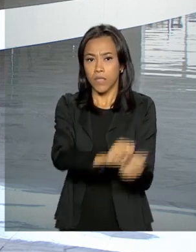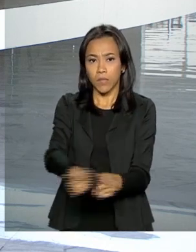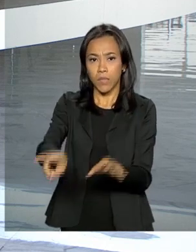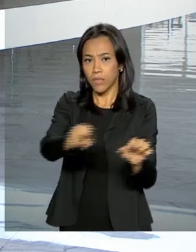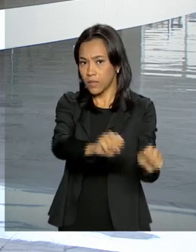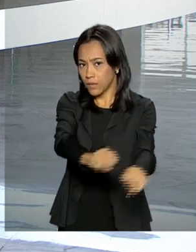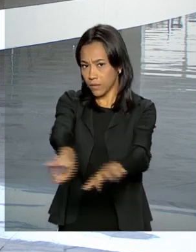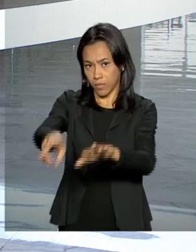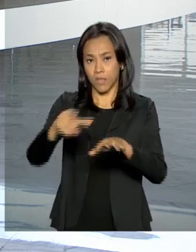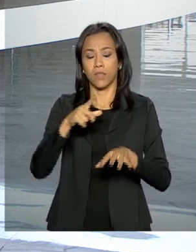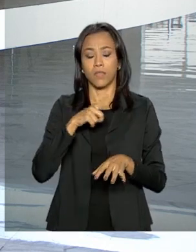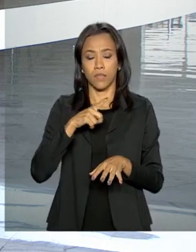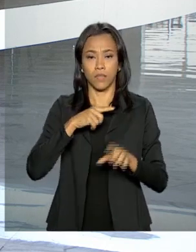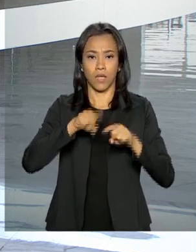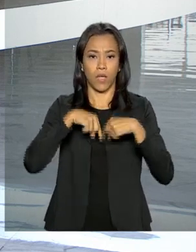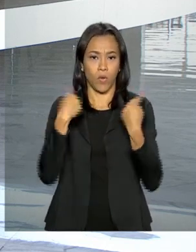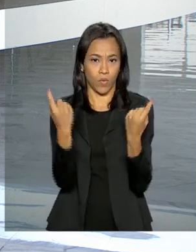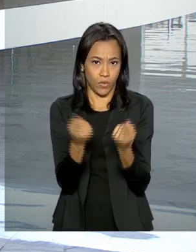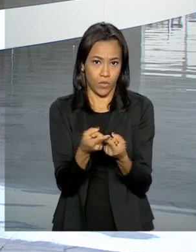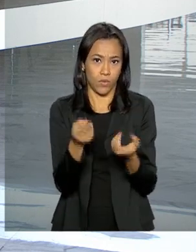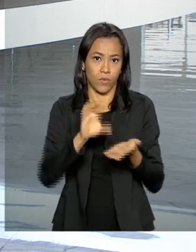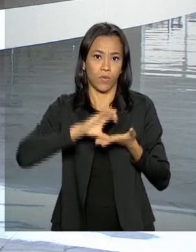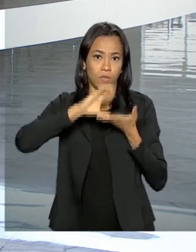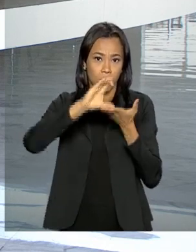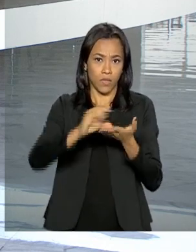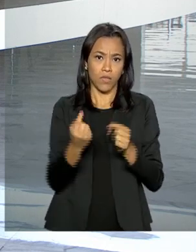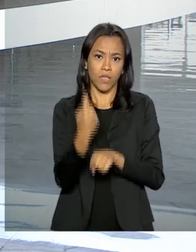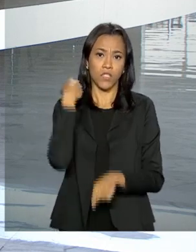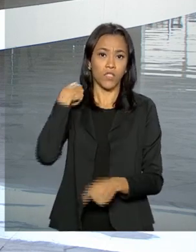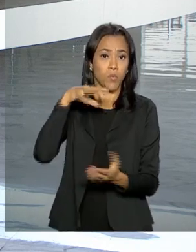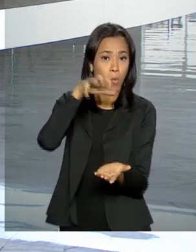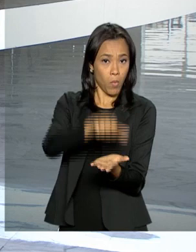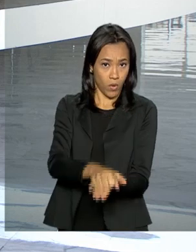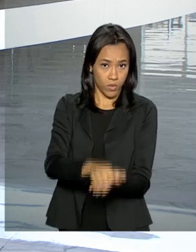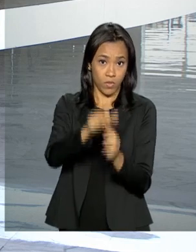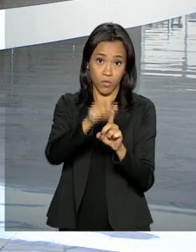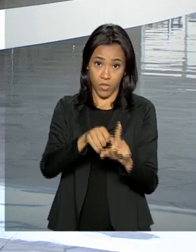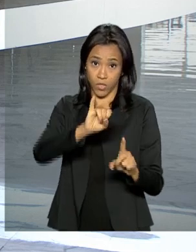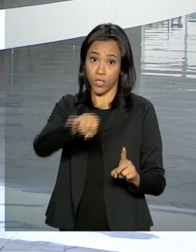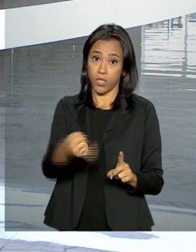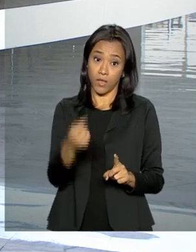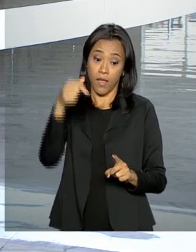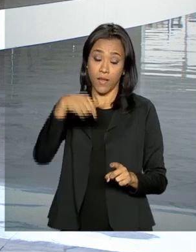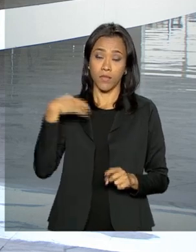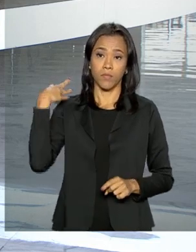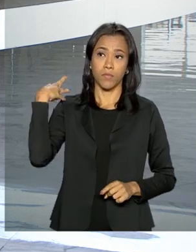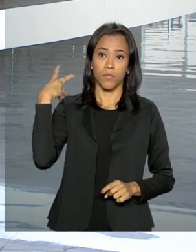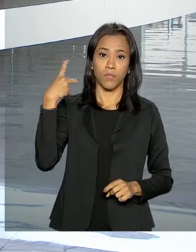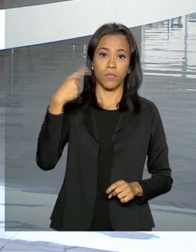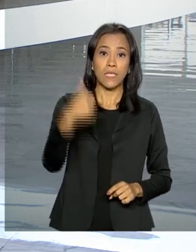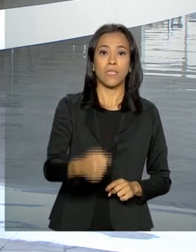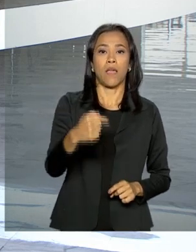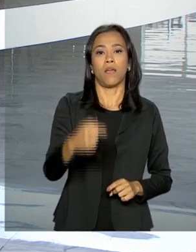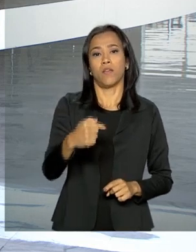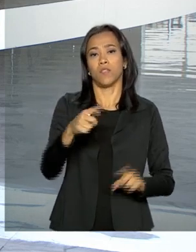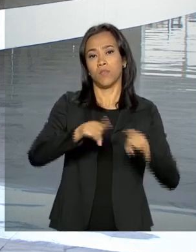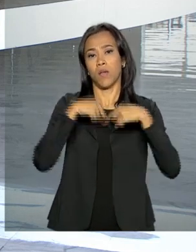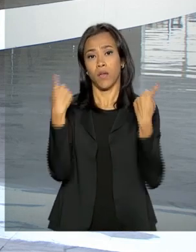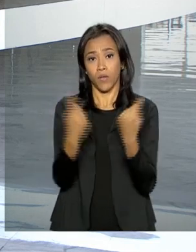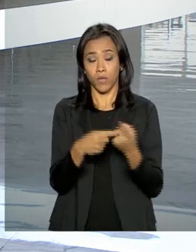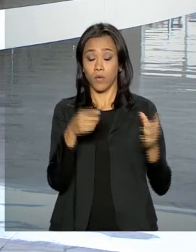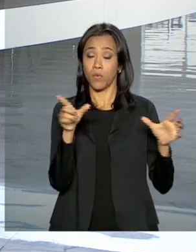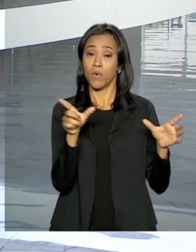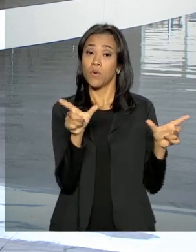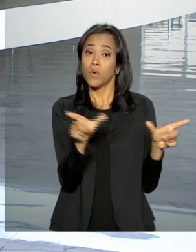desde que o presidente Jair Bolsonaro tomou posse em janeiro. E nesta, que é a sétima reunião, o Tribunal de Contas da